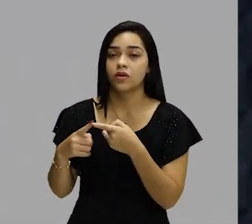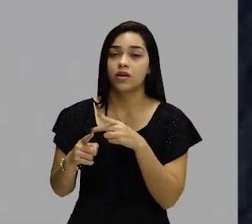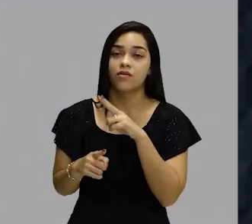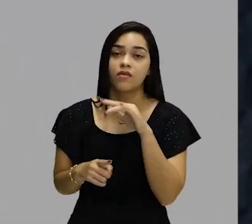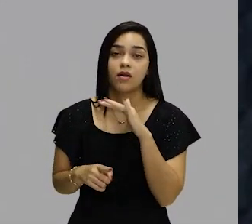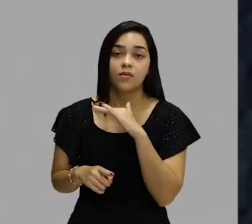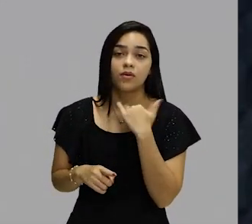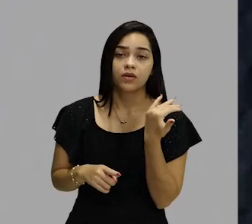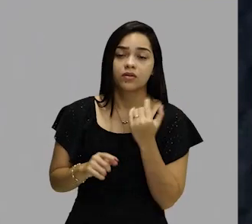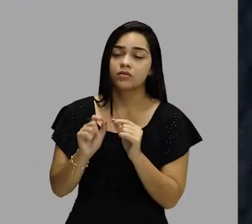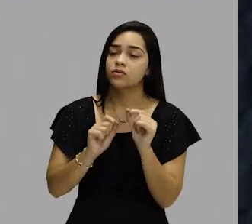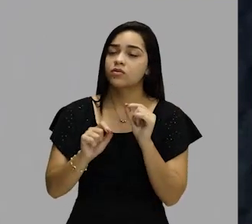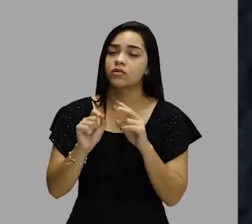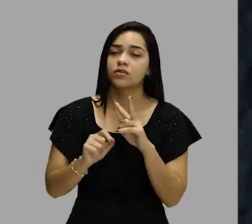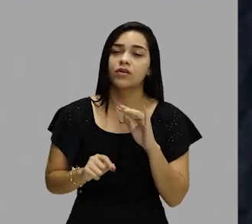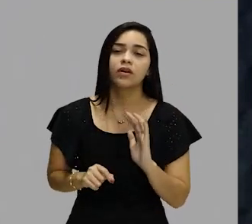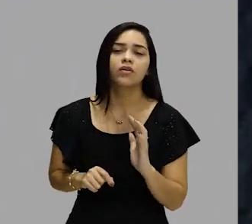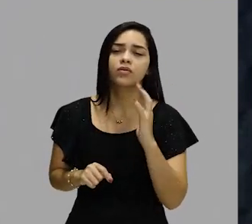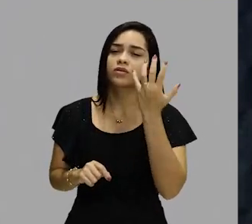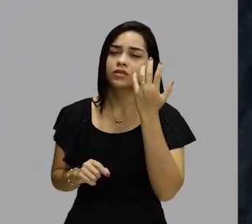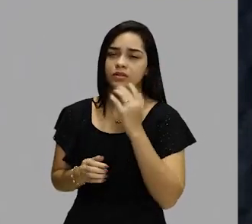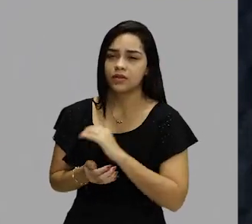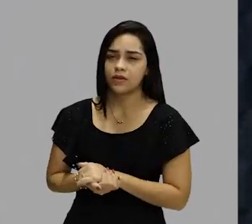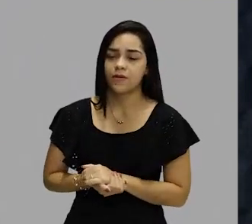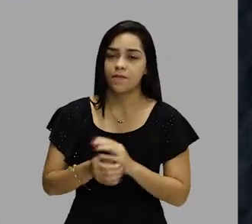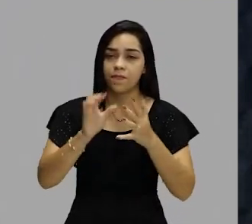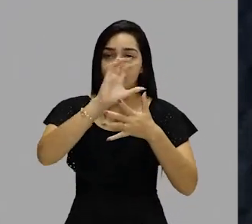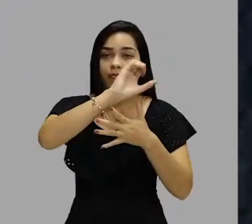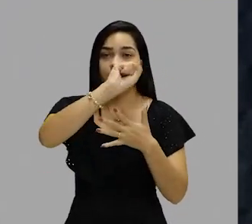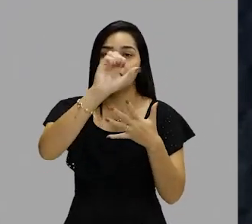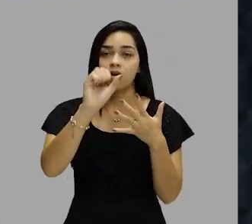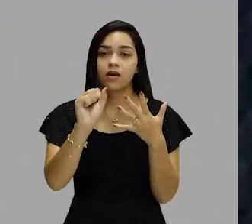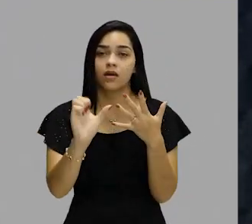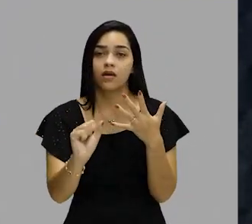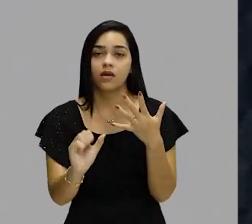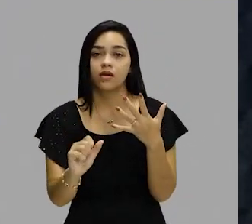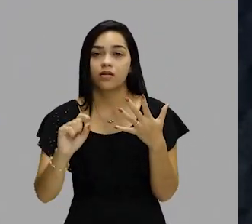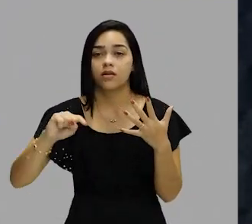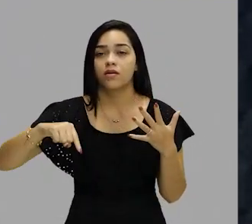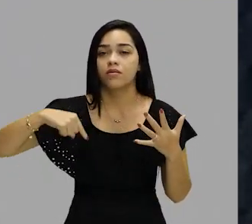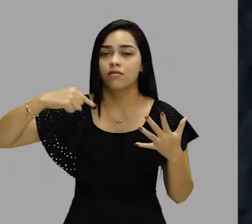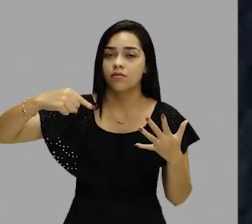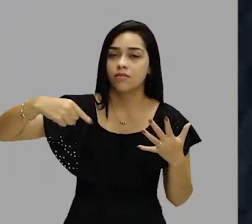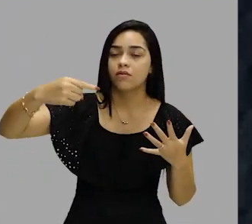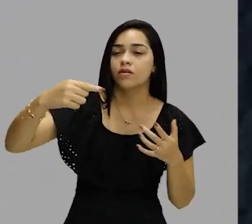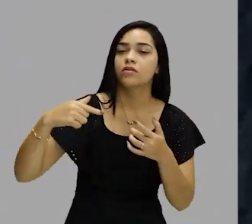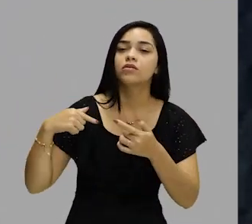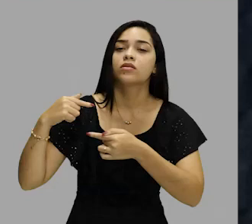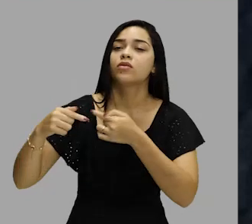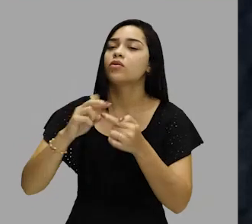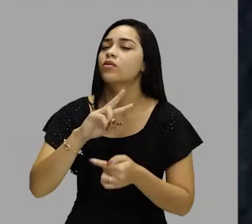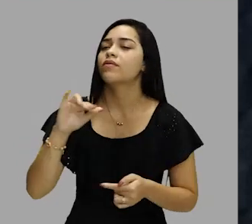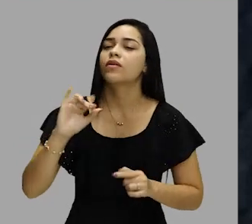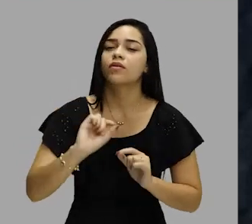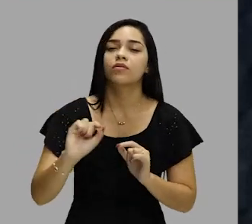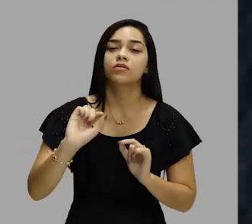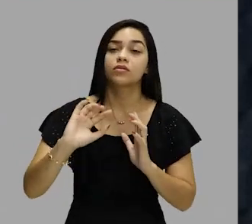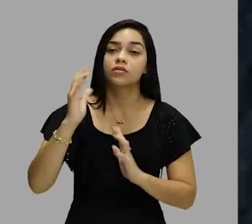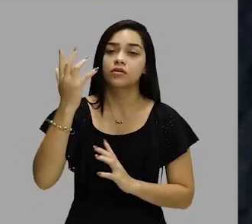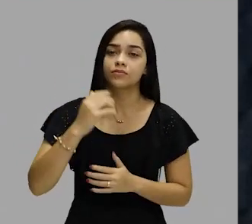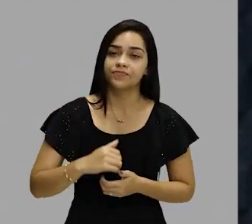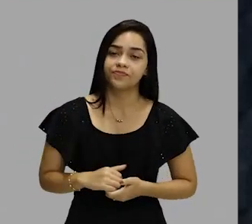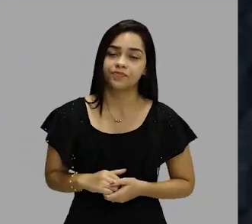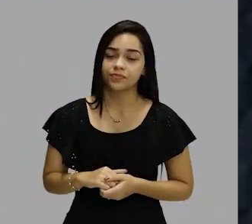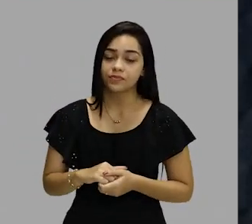morrer. Então, o que vai acontecer com essa cadeia alimentar daqui a várias e várias gerações? Ora,